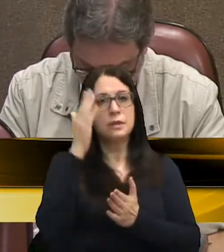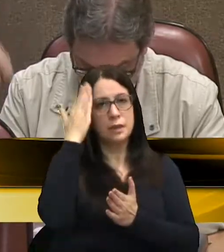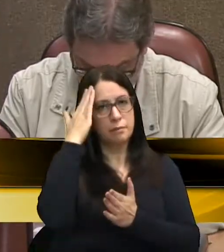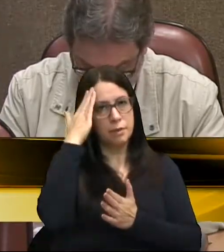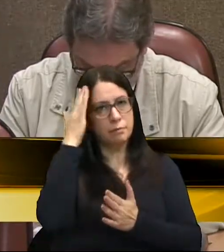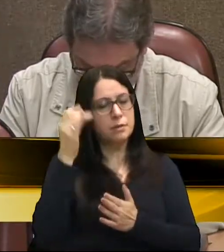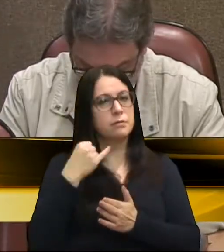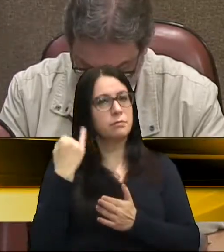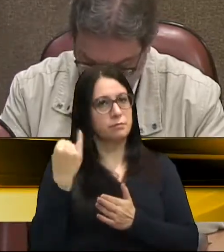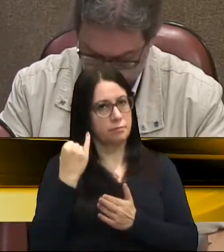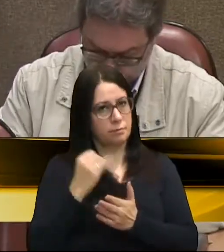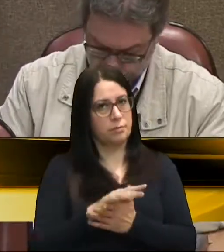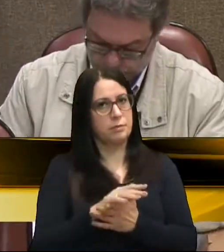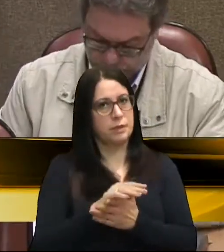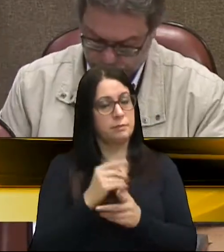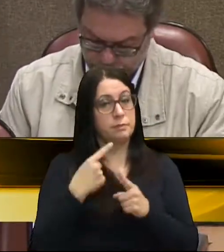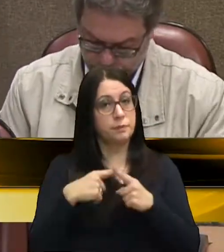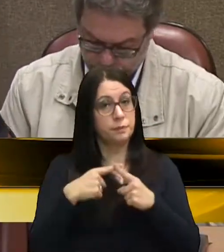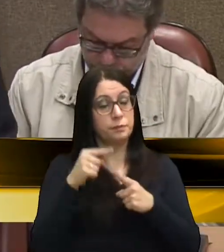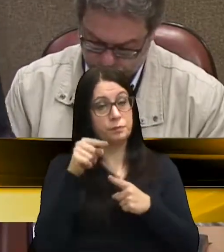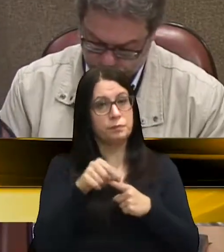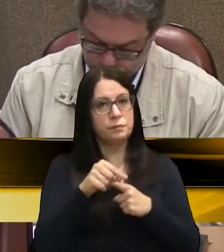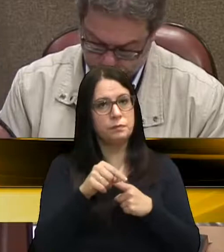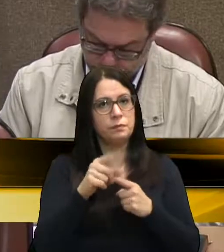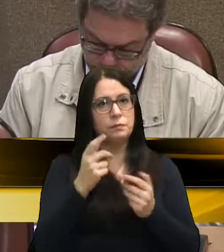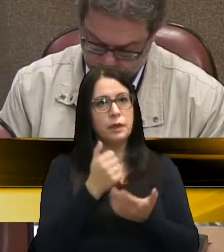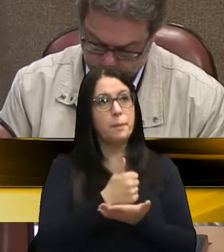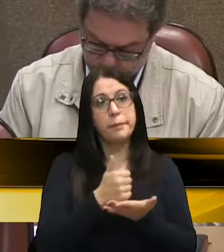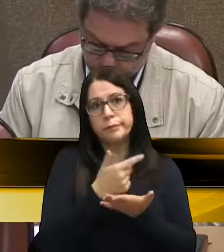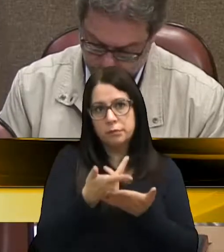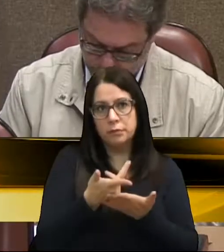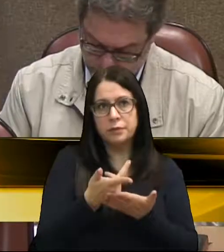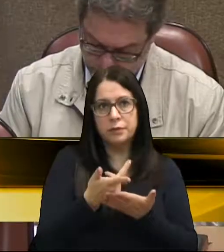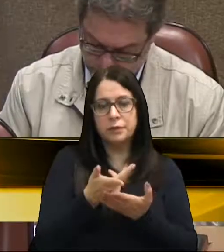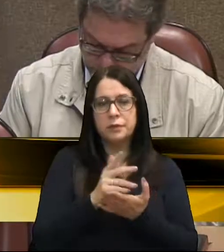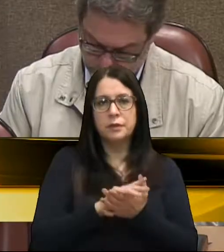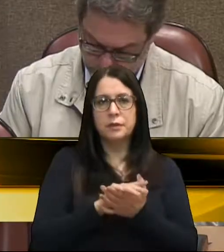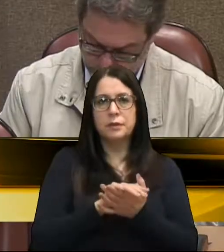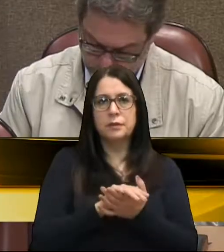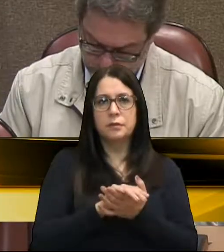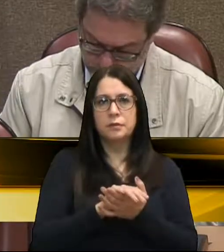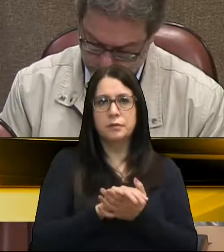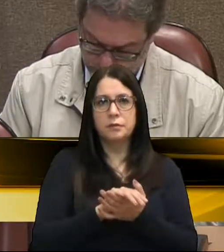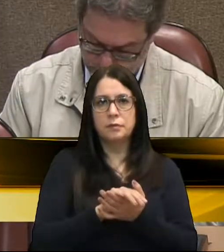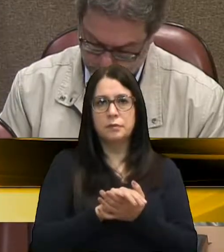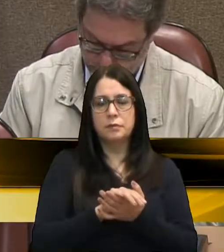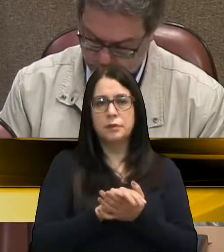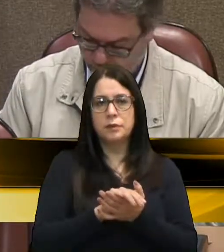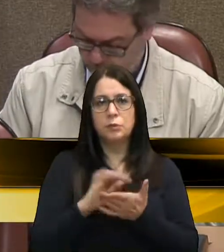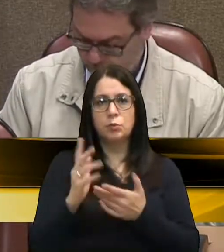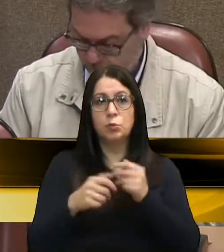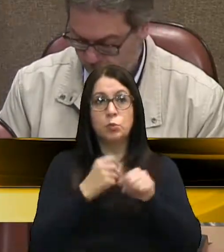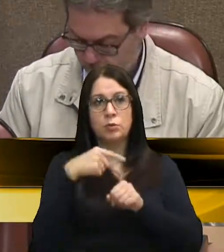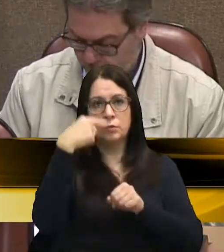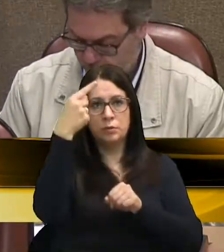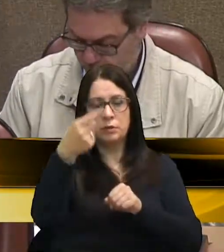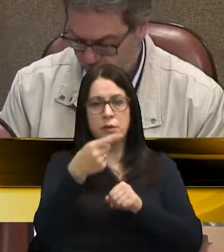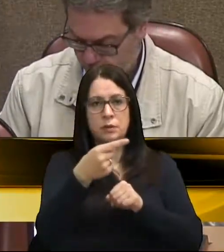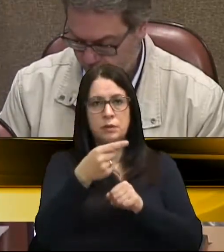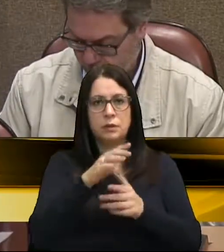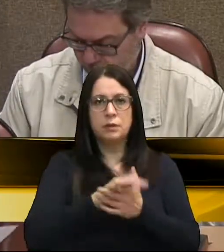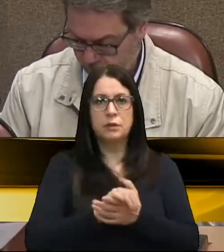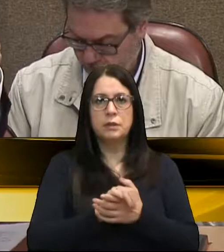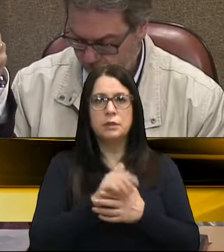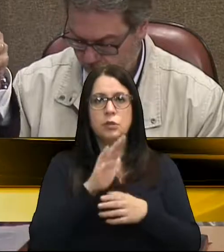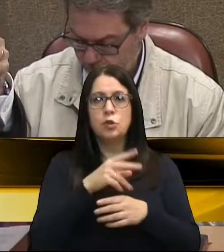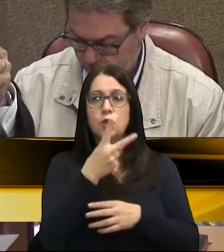muito importante, porque aí estão basicamente a projeção colocada, né, para o próximo ano, nada mais, nada menos